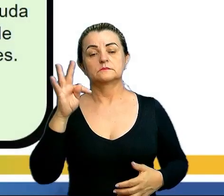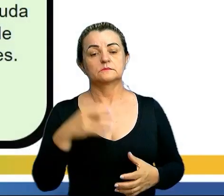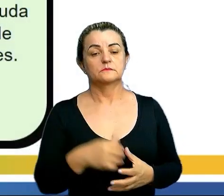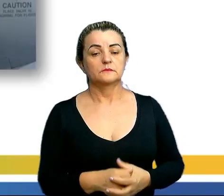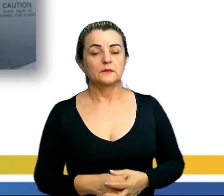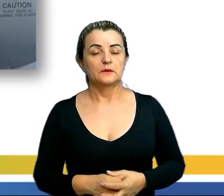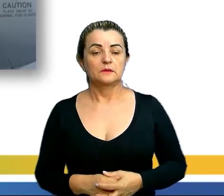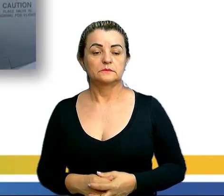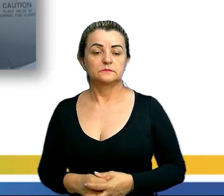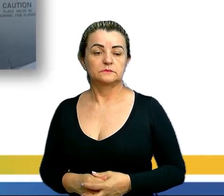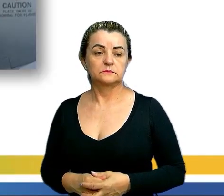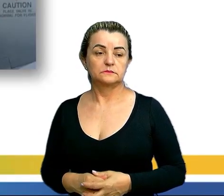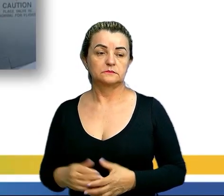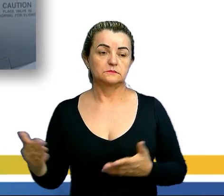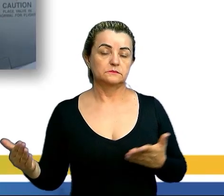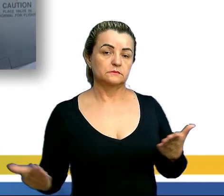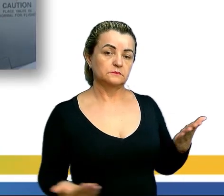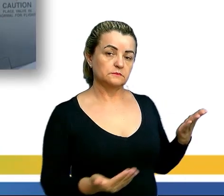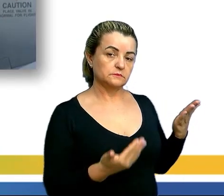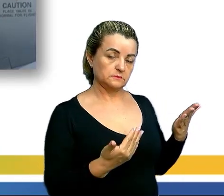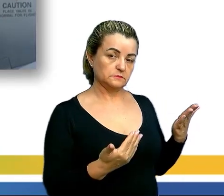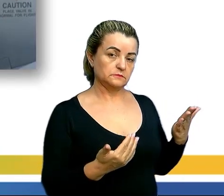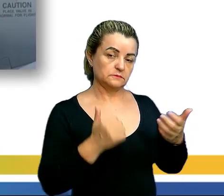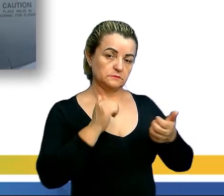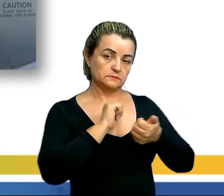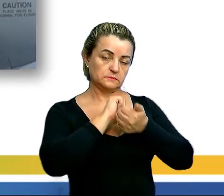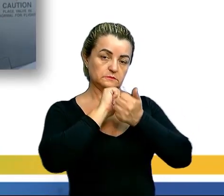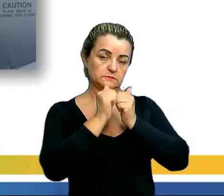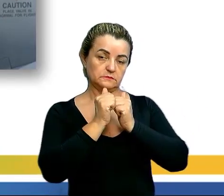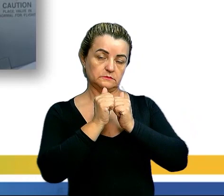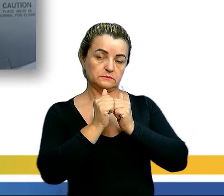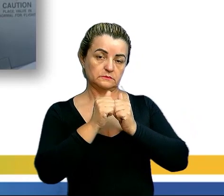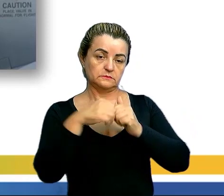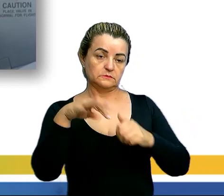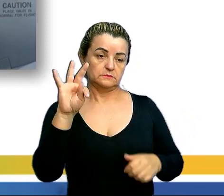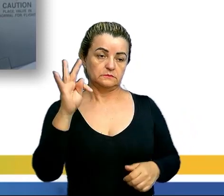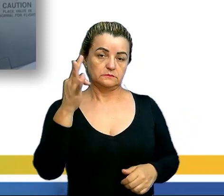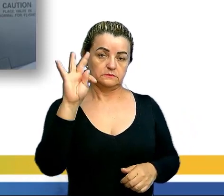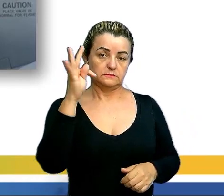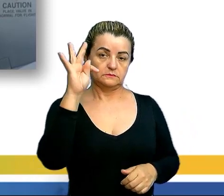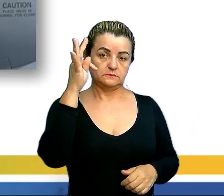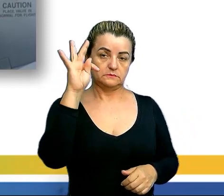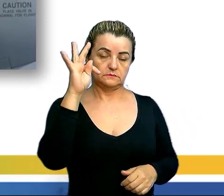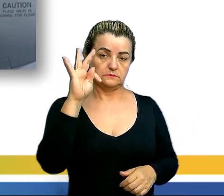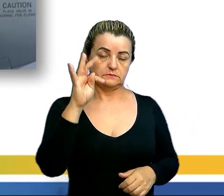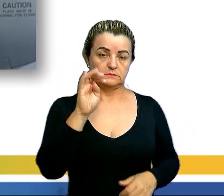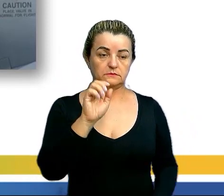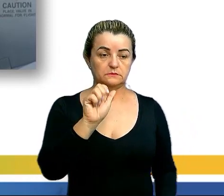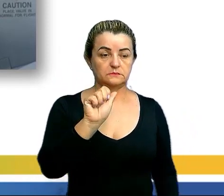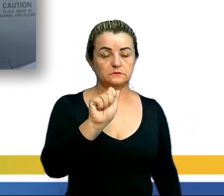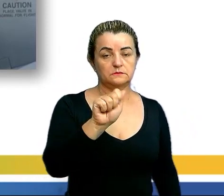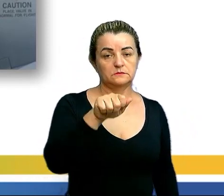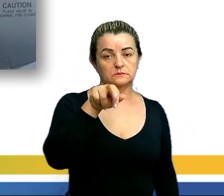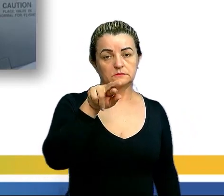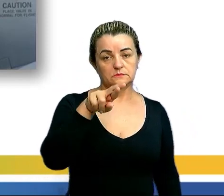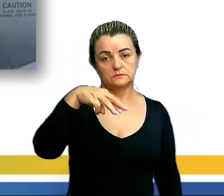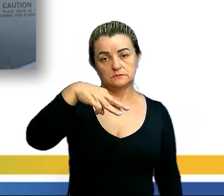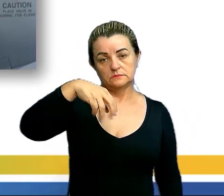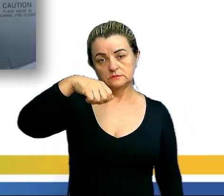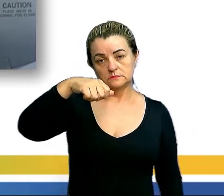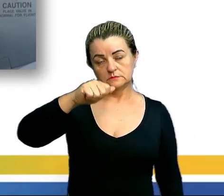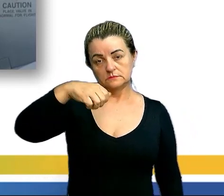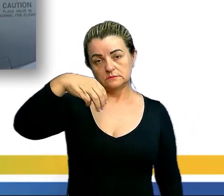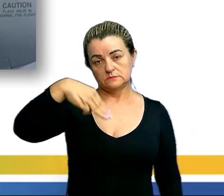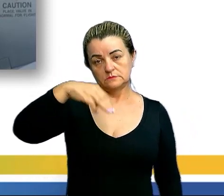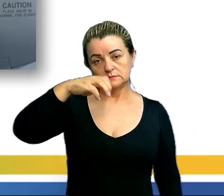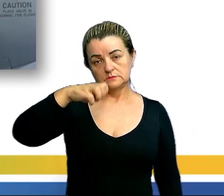tecnologias. Bom, vamos entender aqui a corrida tecnológica, a corrida armamentista espacial, que também se desenvolveu